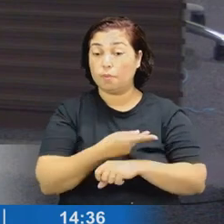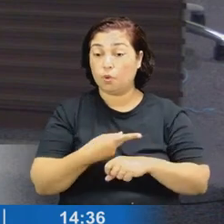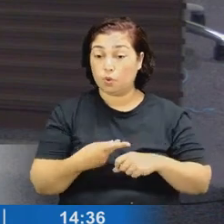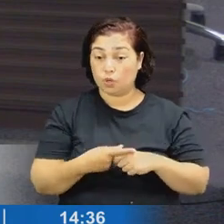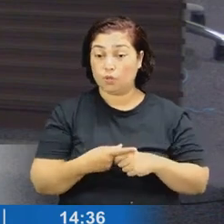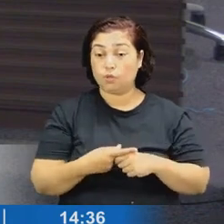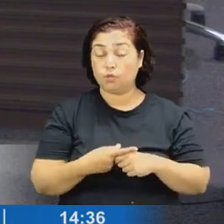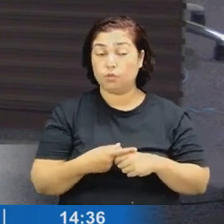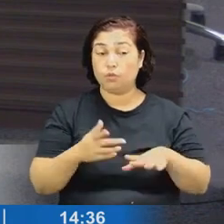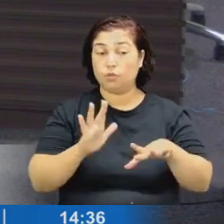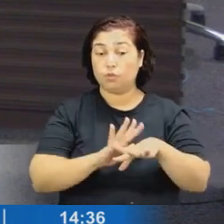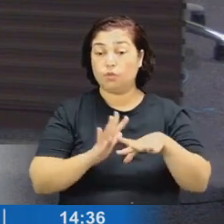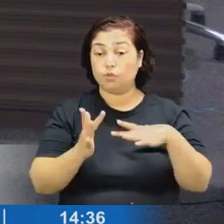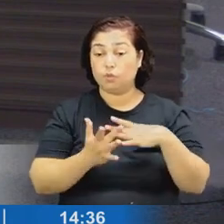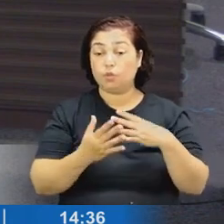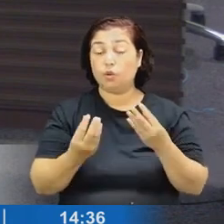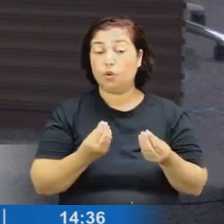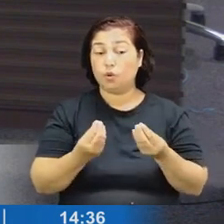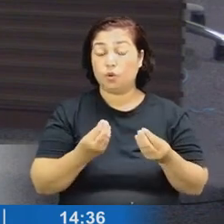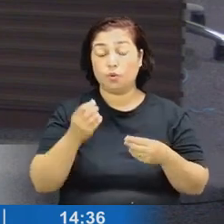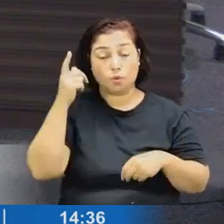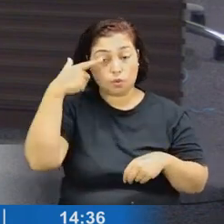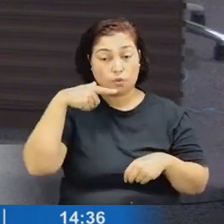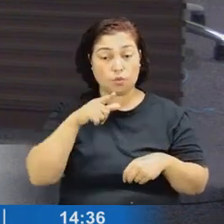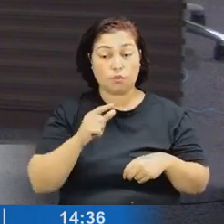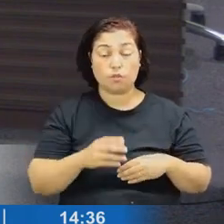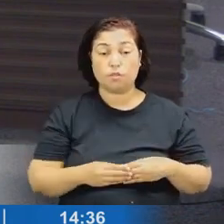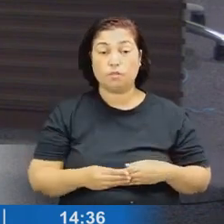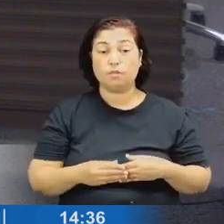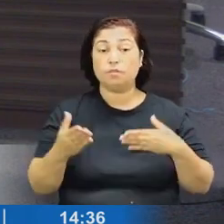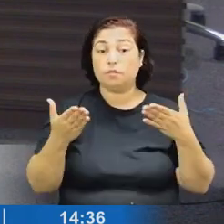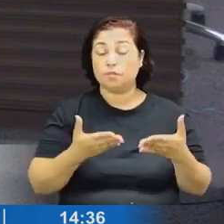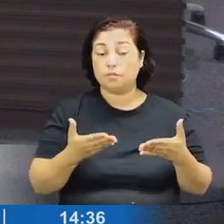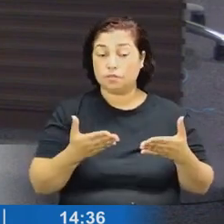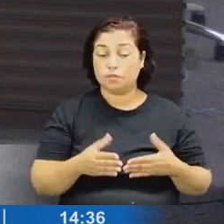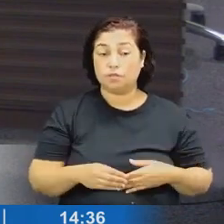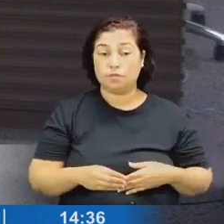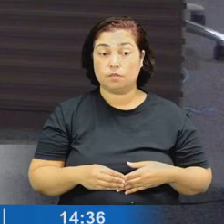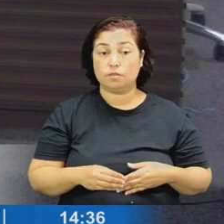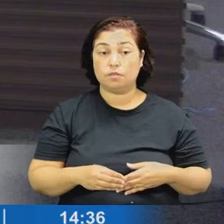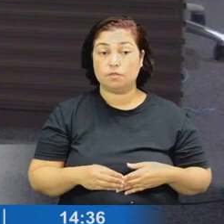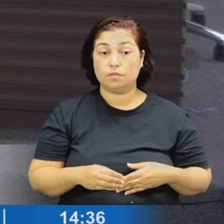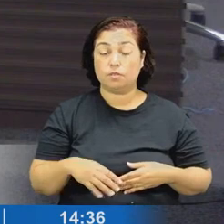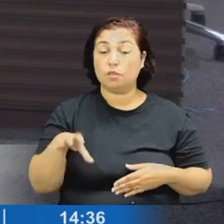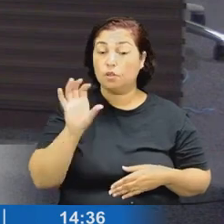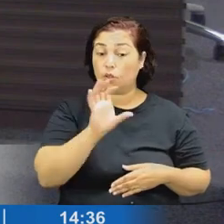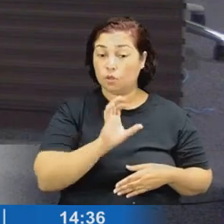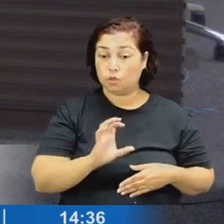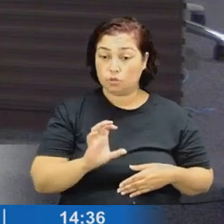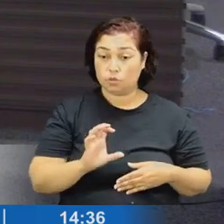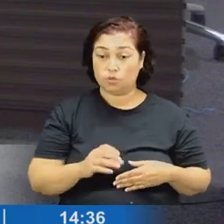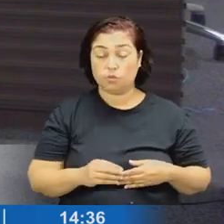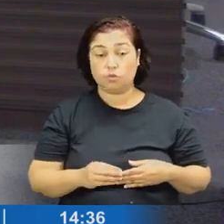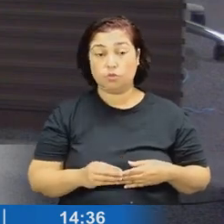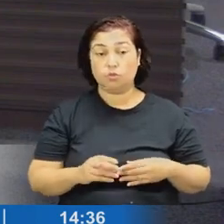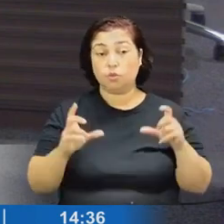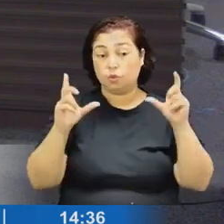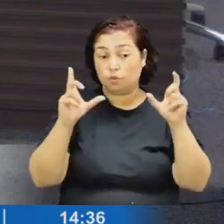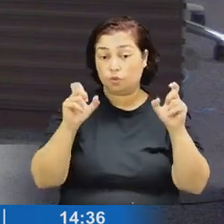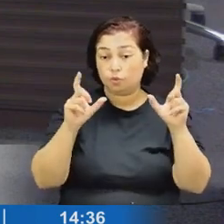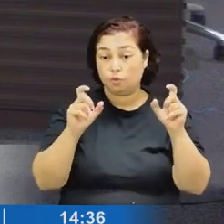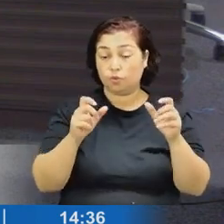Então como é que a gente consegue ser interessante como é que a gente consegue trazer essa relevância para o nosso parlamentar com foto